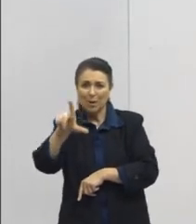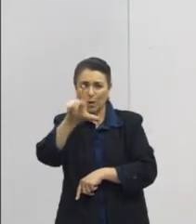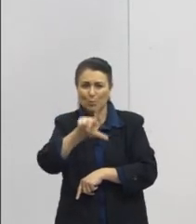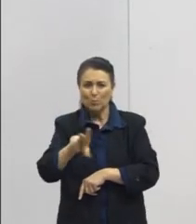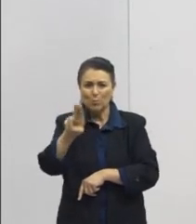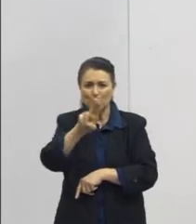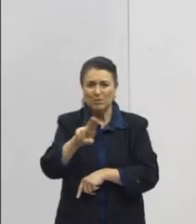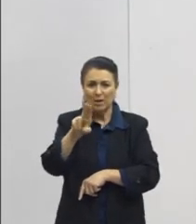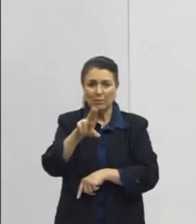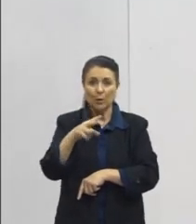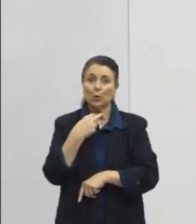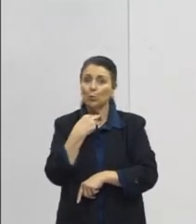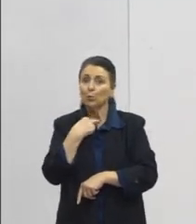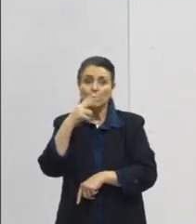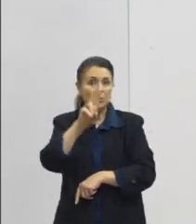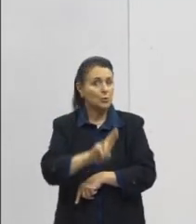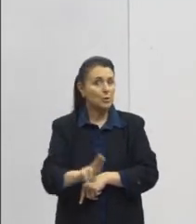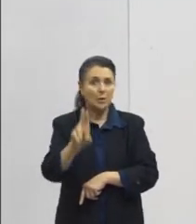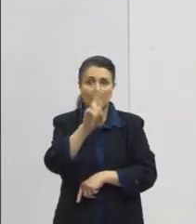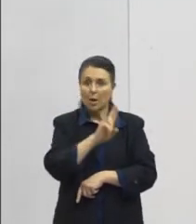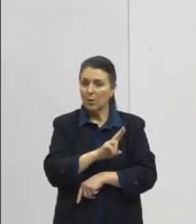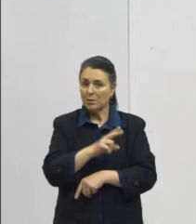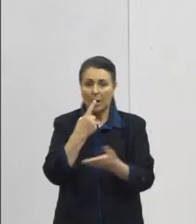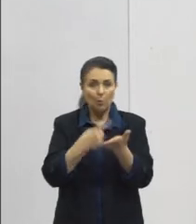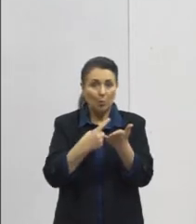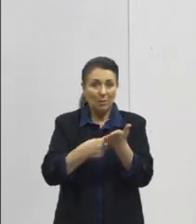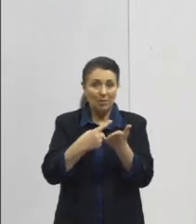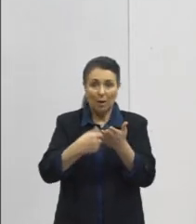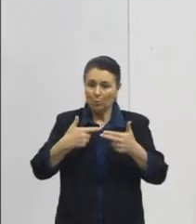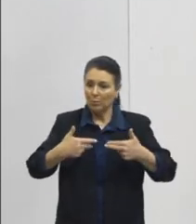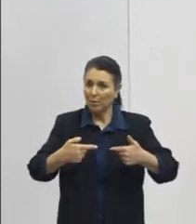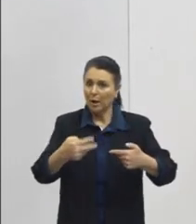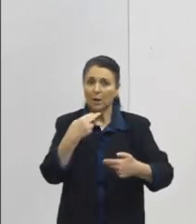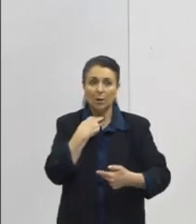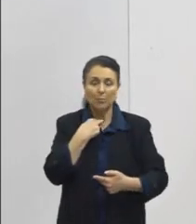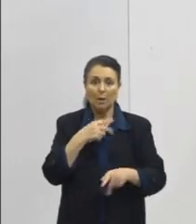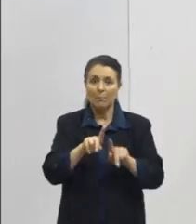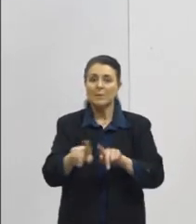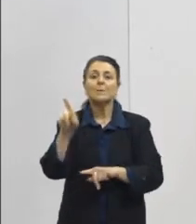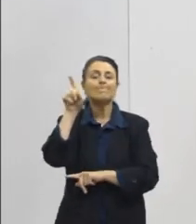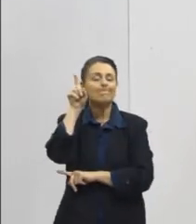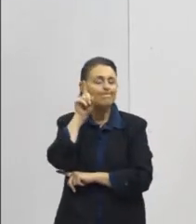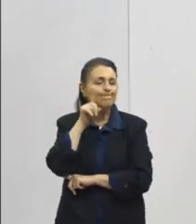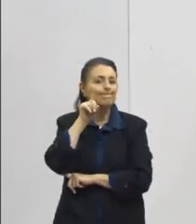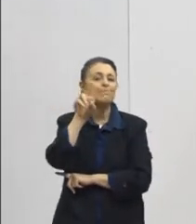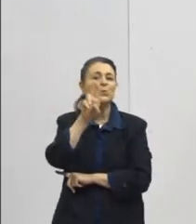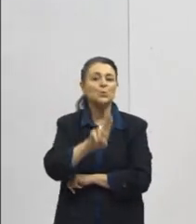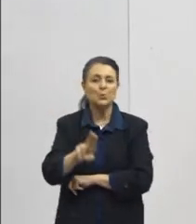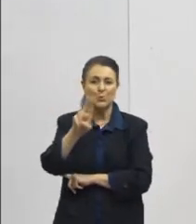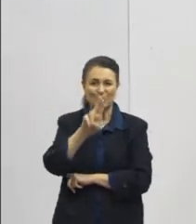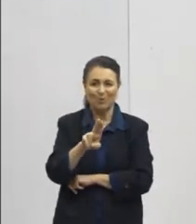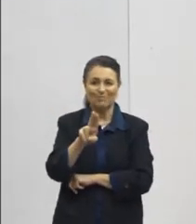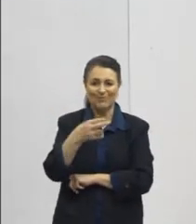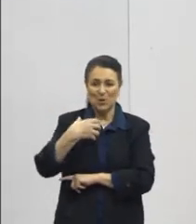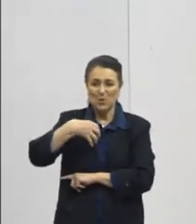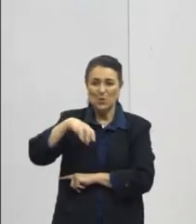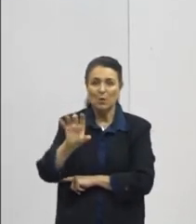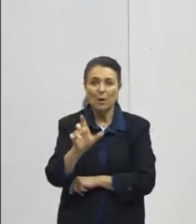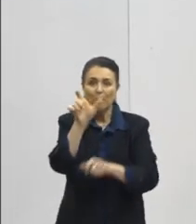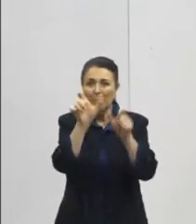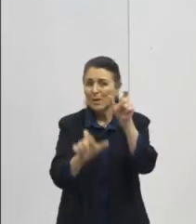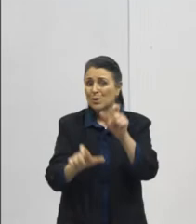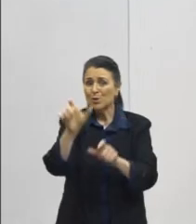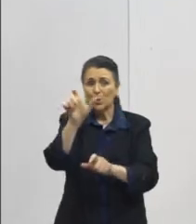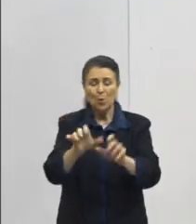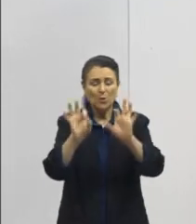utilizasse pelas Convenções de guerra e eles utilizaram mesmo assim e lembrando dos Estados Unidos usava isso contra civis